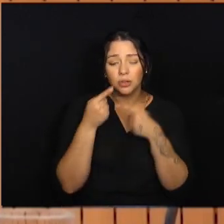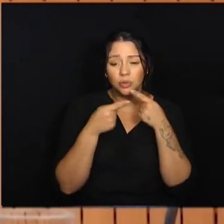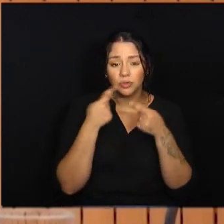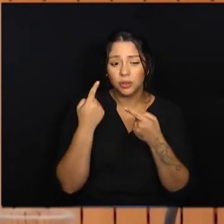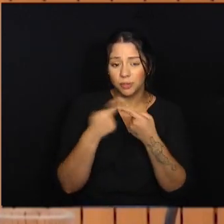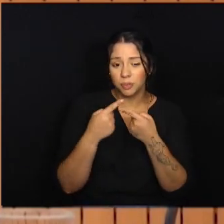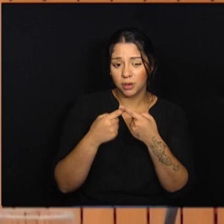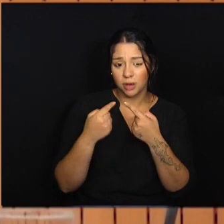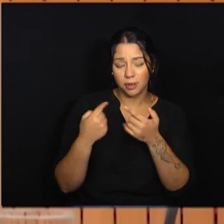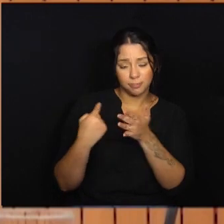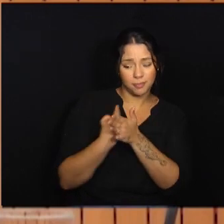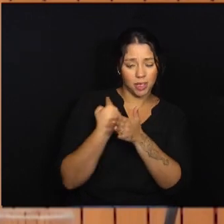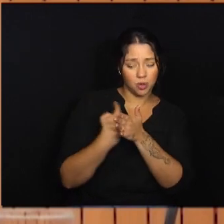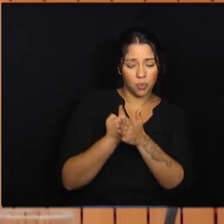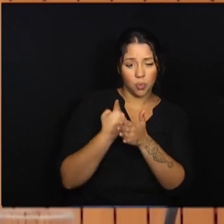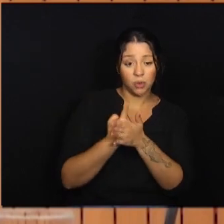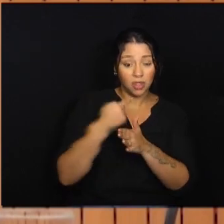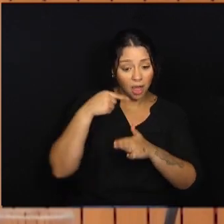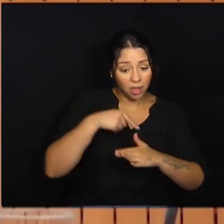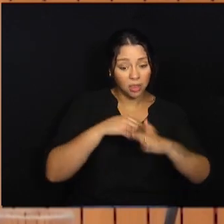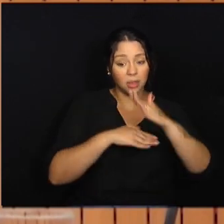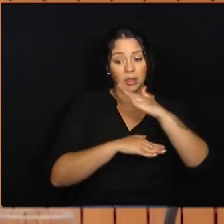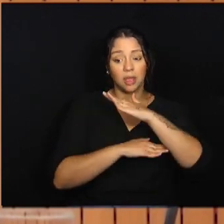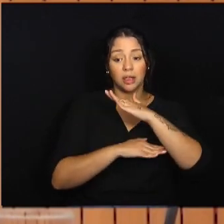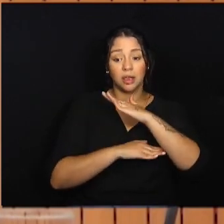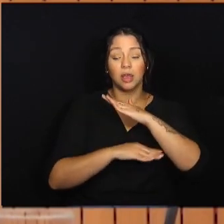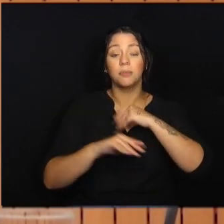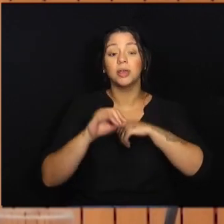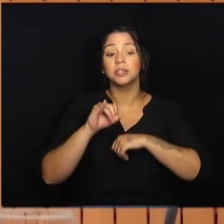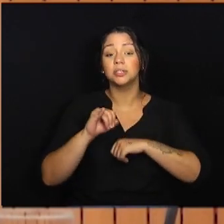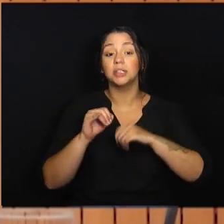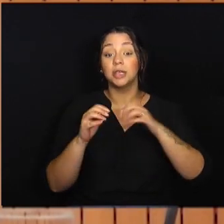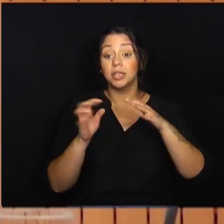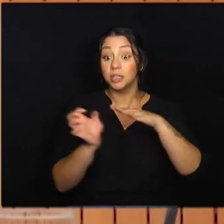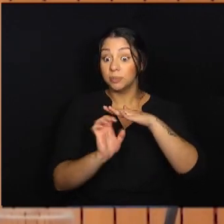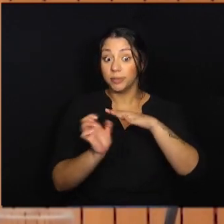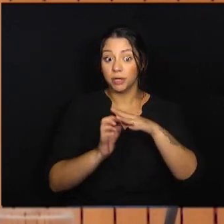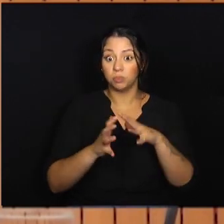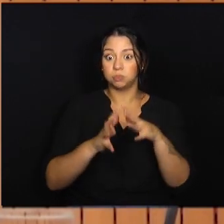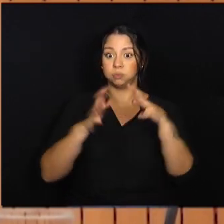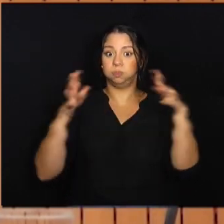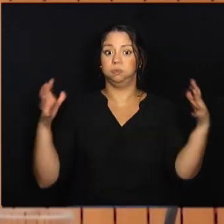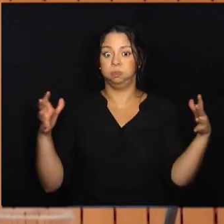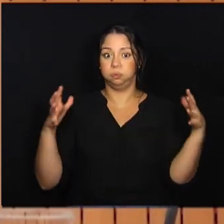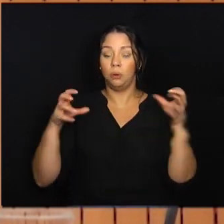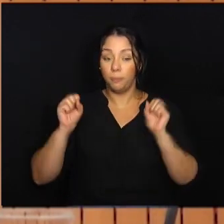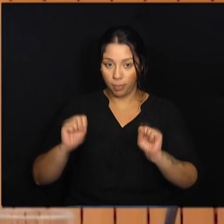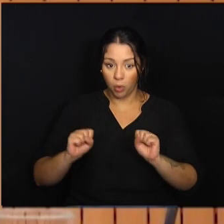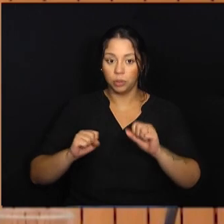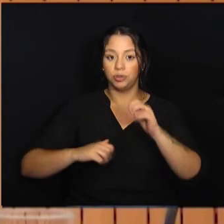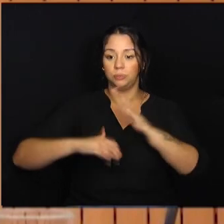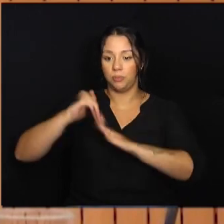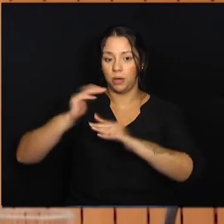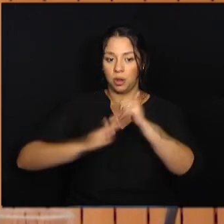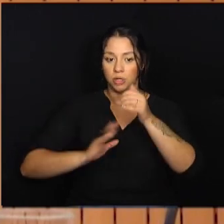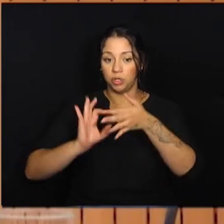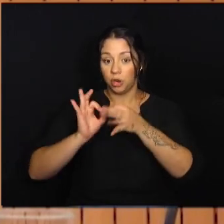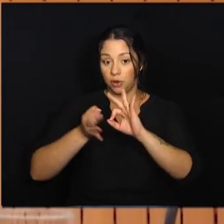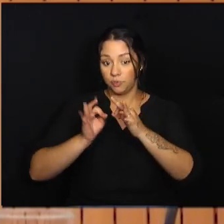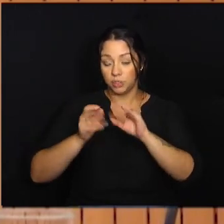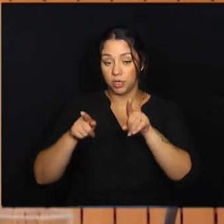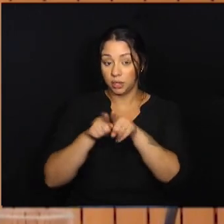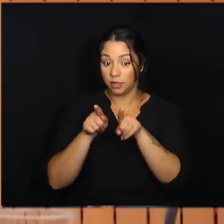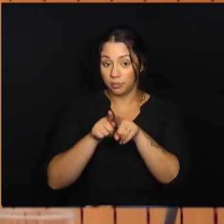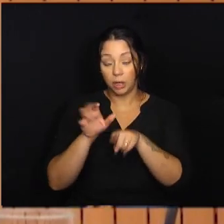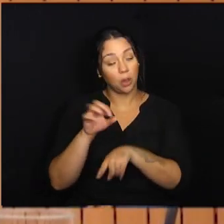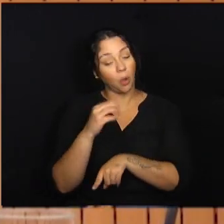para a gente aqui na Câmara, se grandes empresas, por exemplo, vão poder oferecer oficinas também, né? Ou se não,